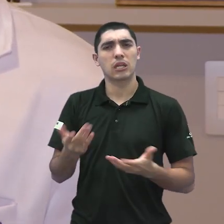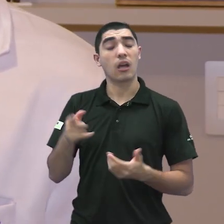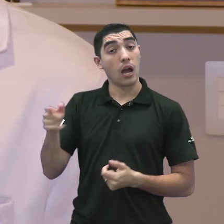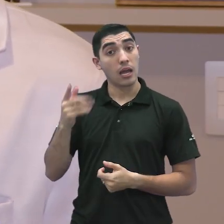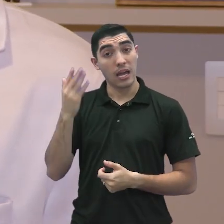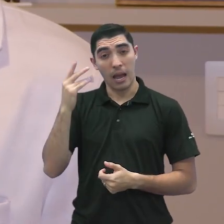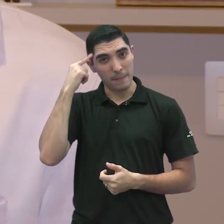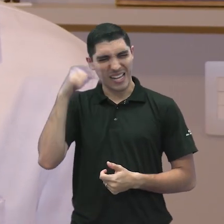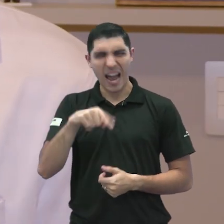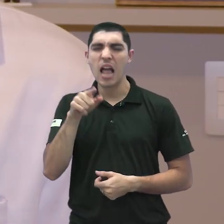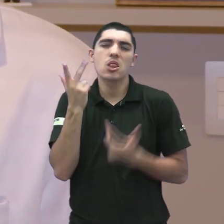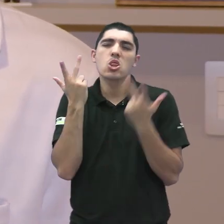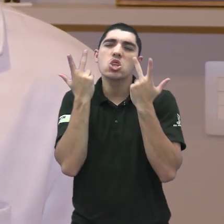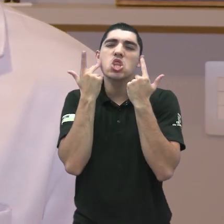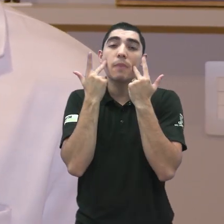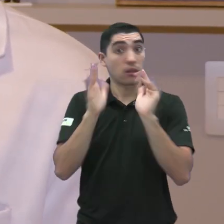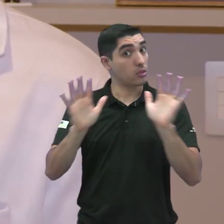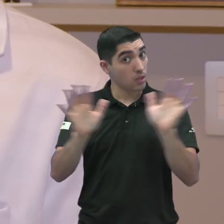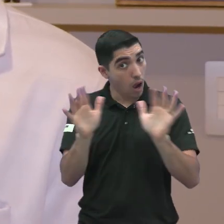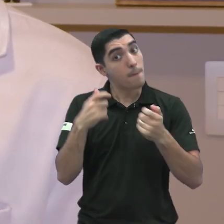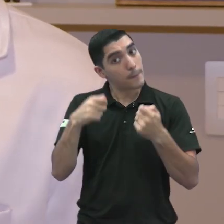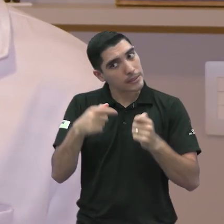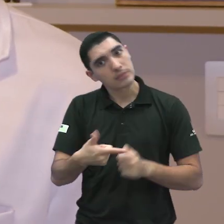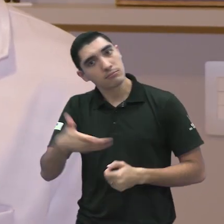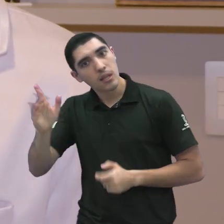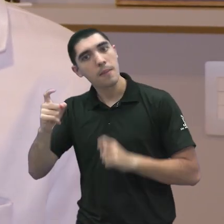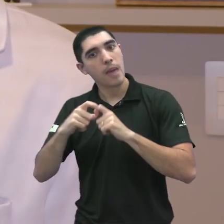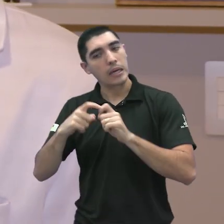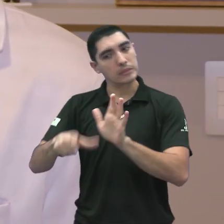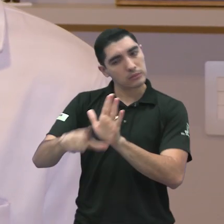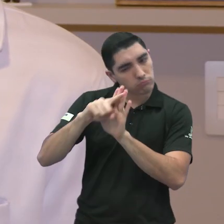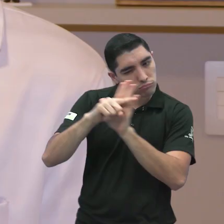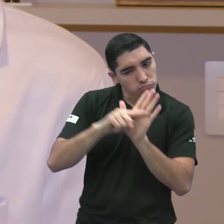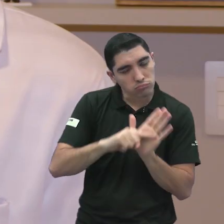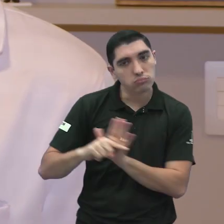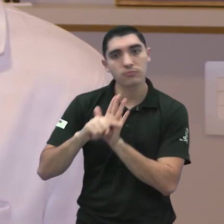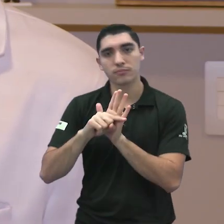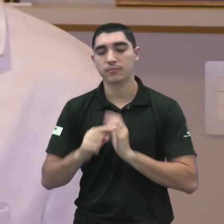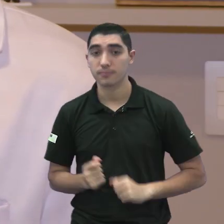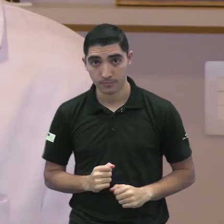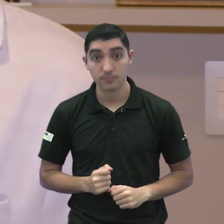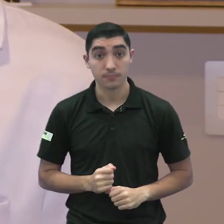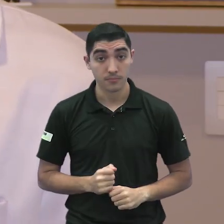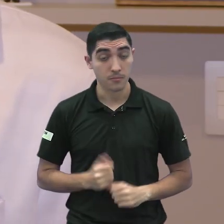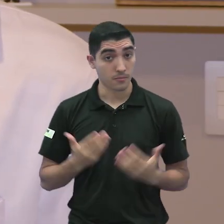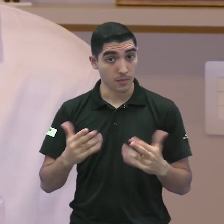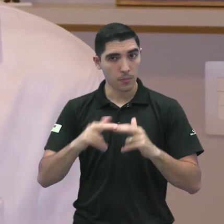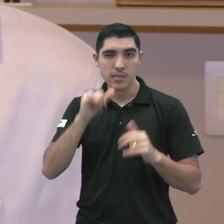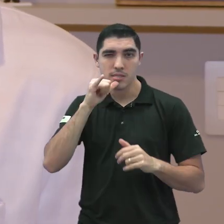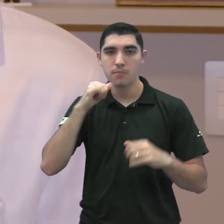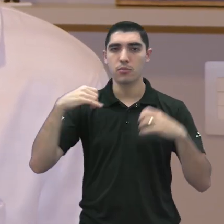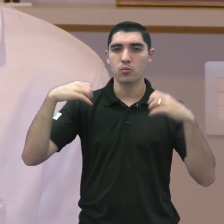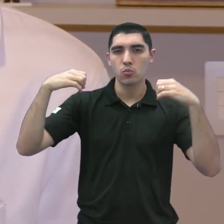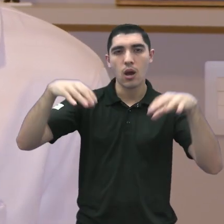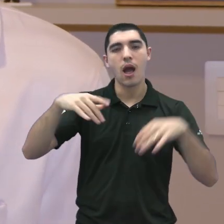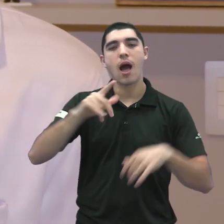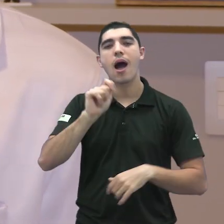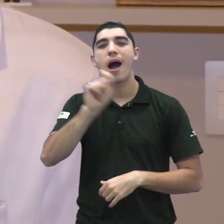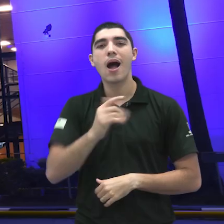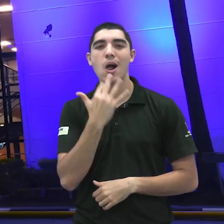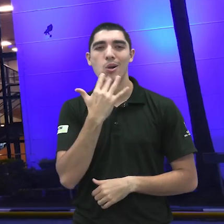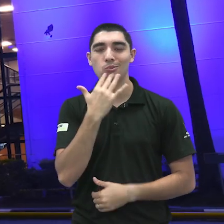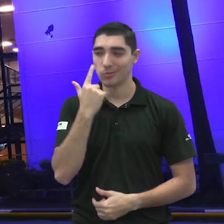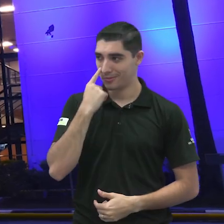tosse ali que não investigou, que acha que é normal, entender que não é normal, que precisa de uma investigação e que precisa de um diagnóstico correto da